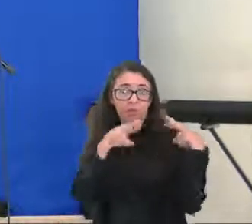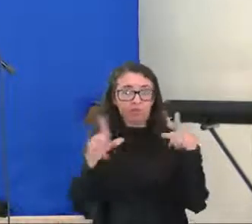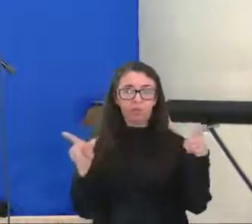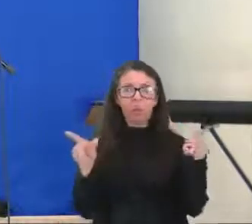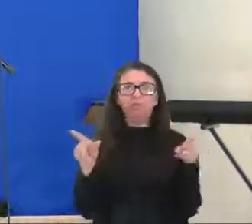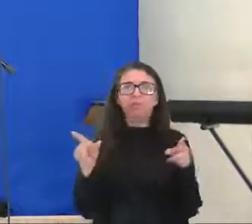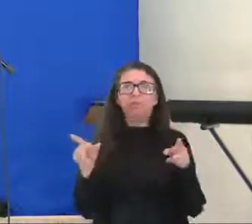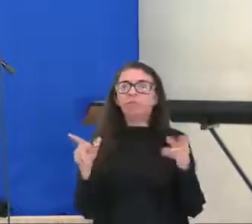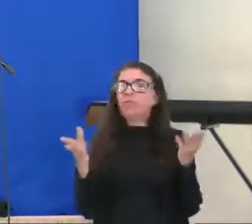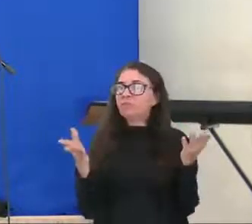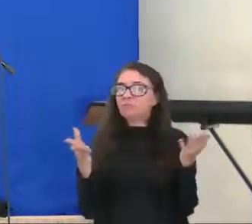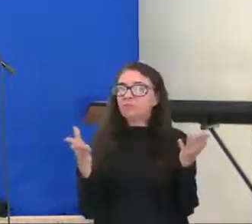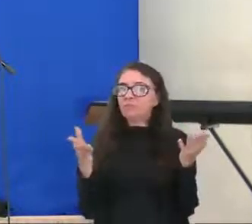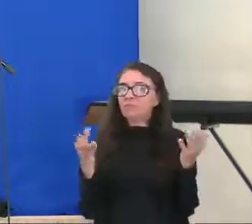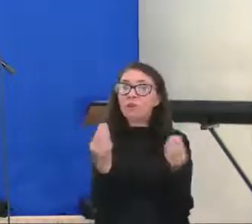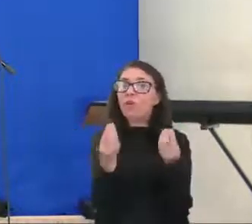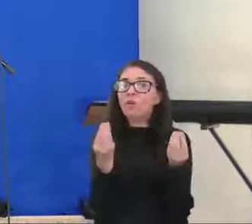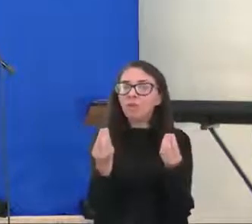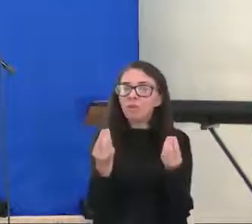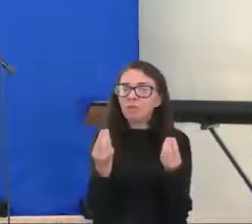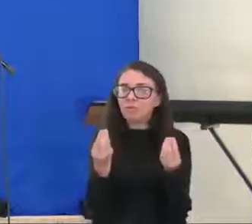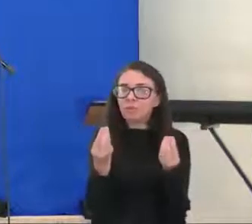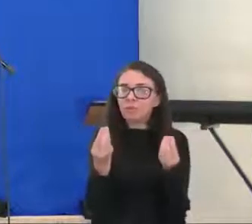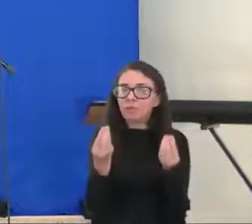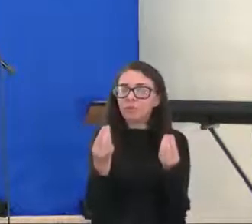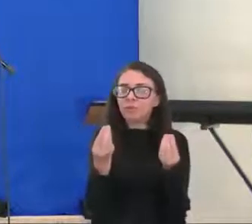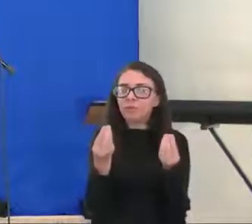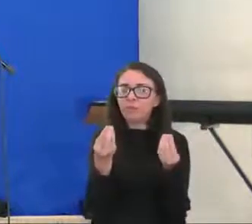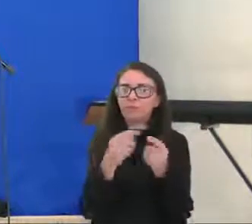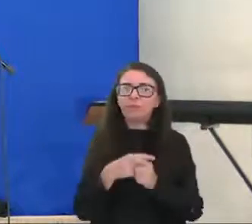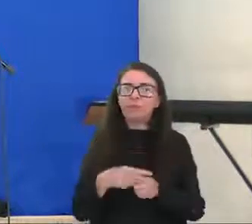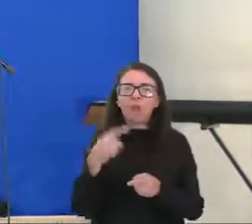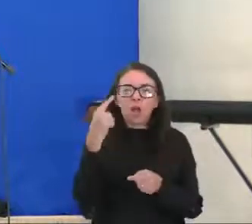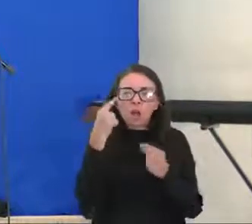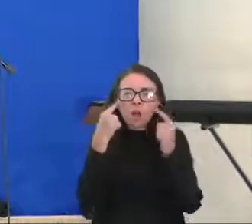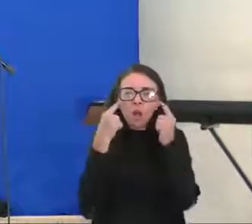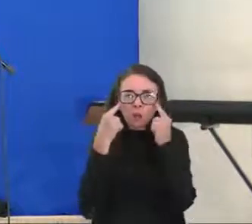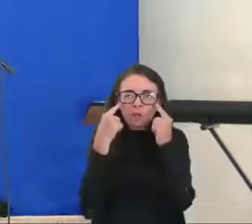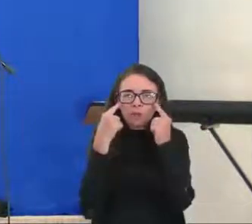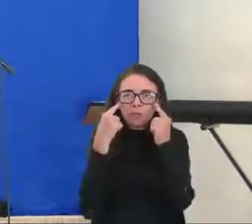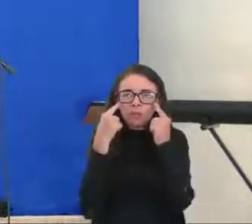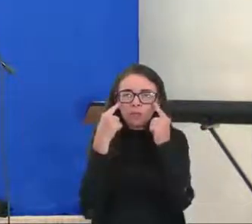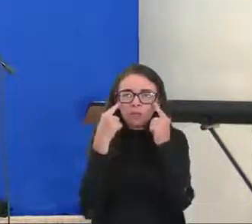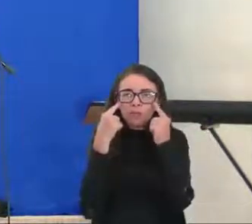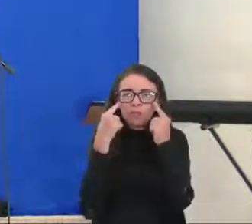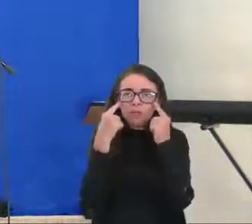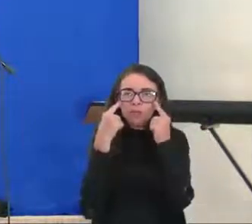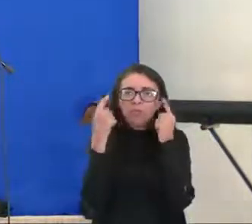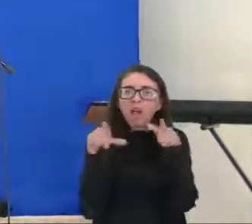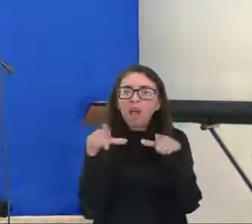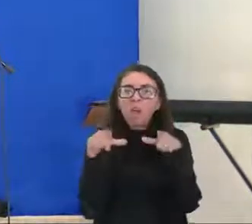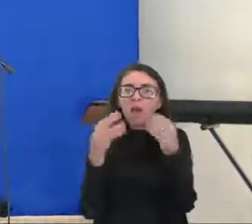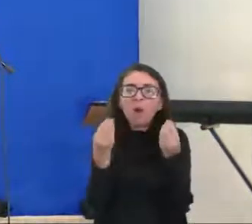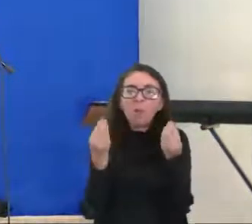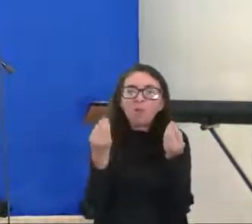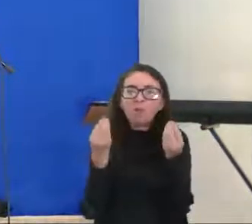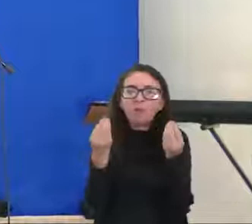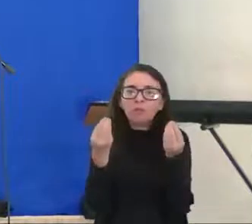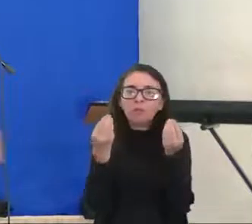aqui nessa função, né, eu não posso... Por que eu não estou louvando a Deus?